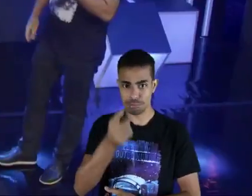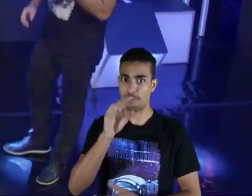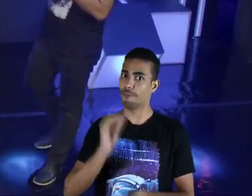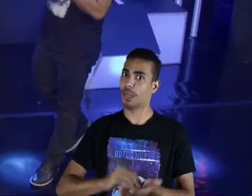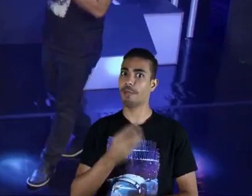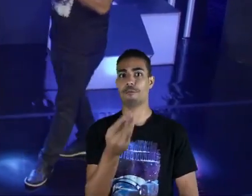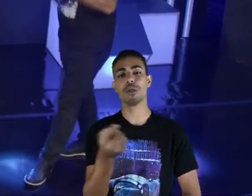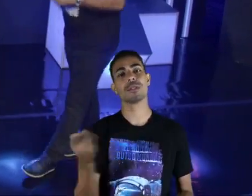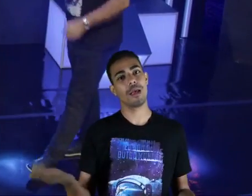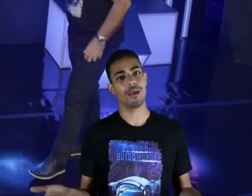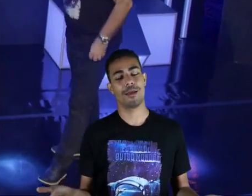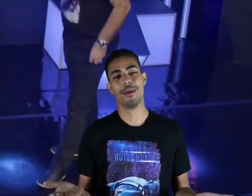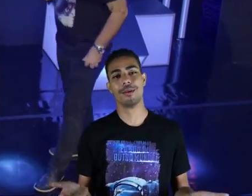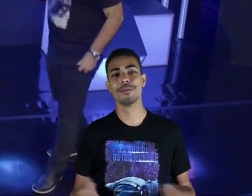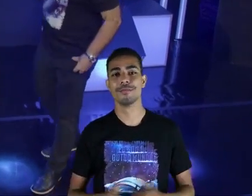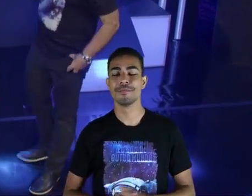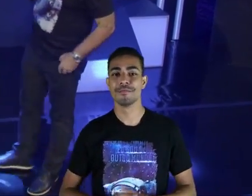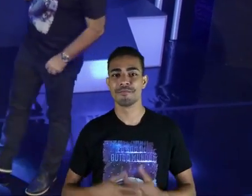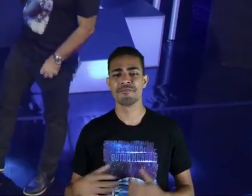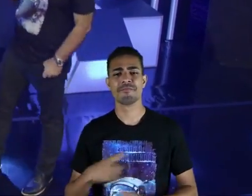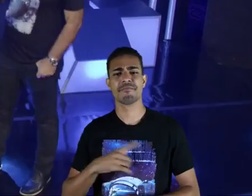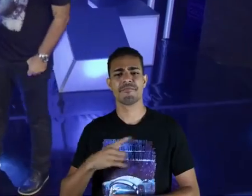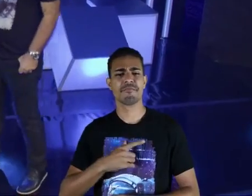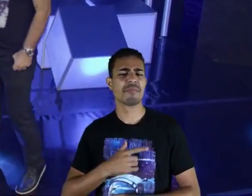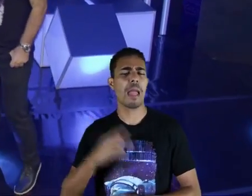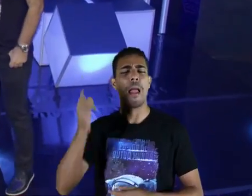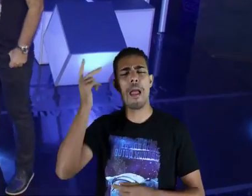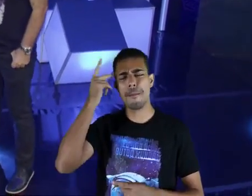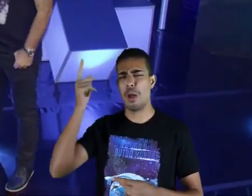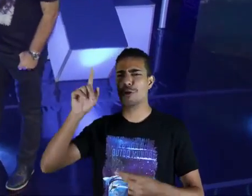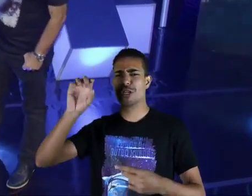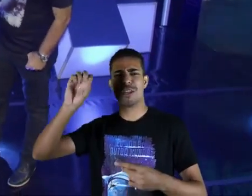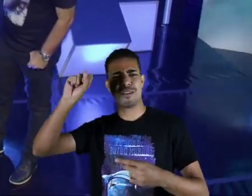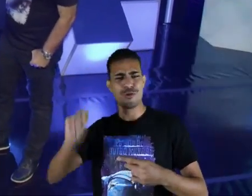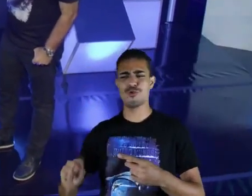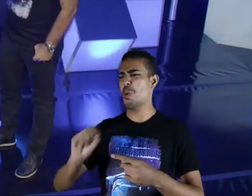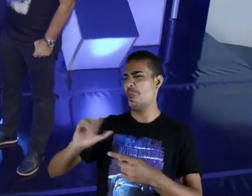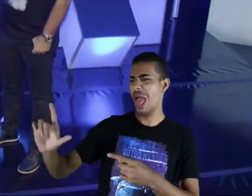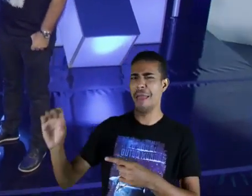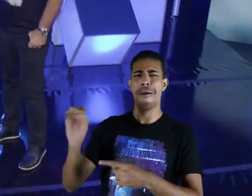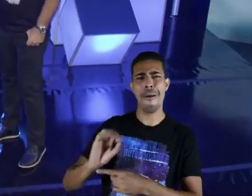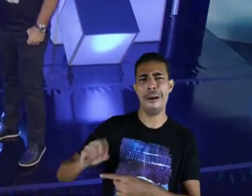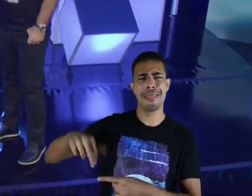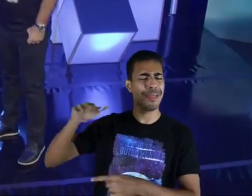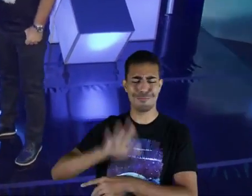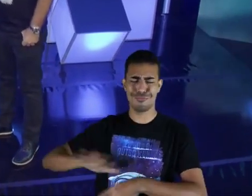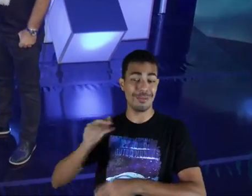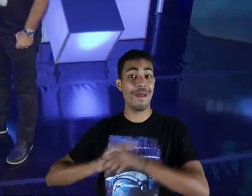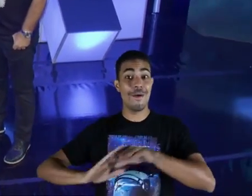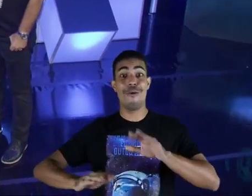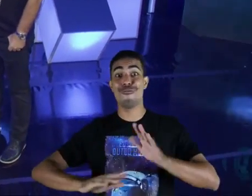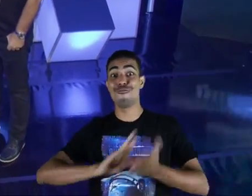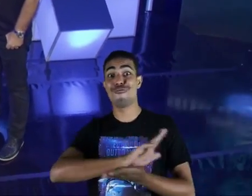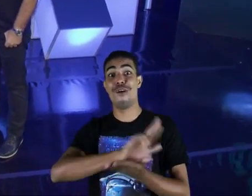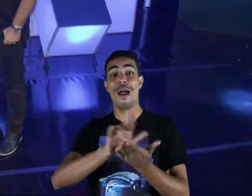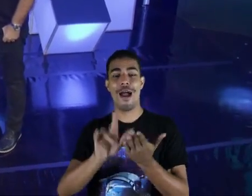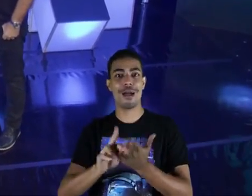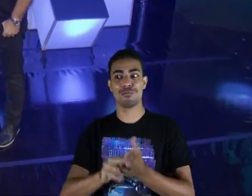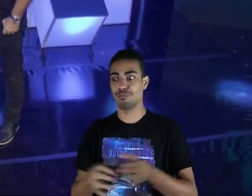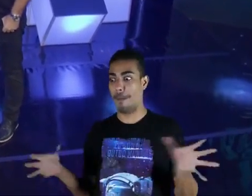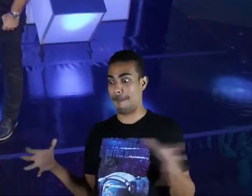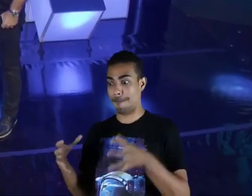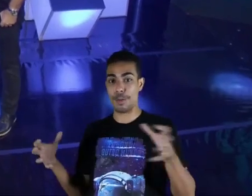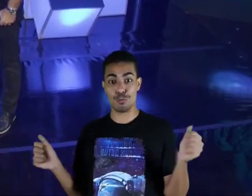Lígia? É isso aí, tem muita gente. Ó, Paulista Oeste, Paulista do Vale, Paulista Central, Ápice, AP, é todo mundo junto, né, pastor?